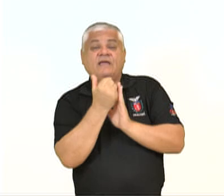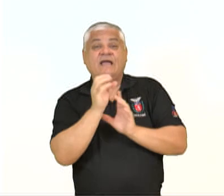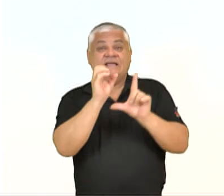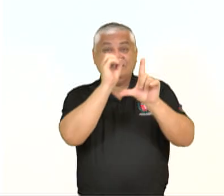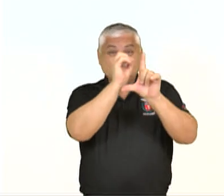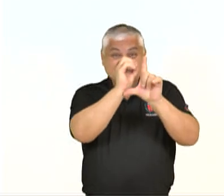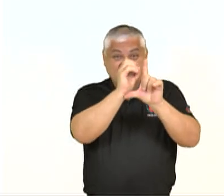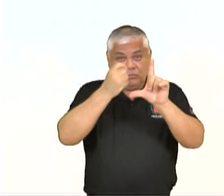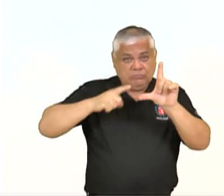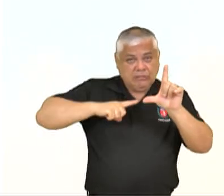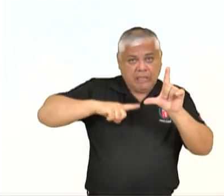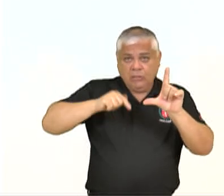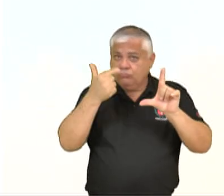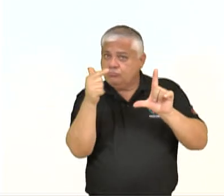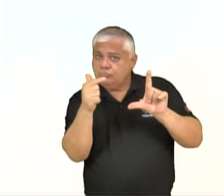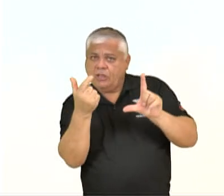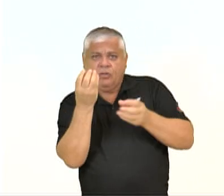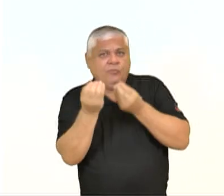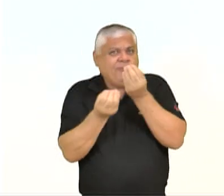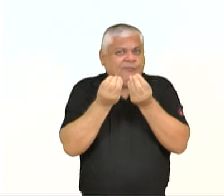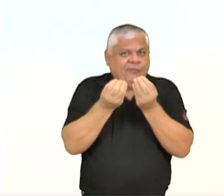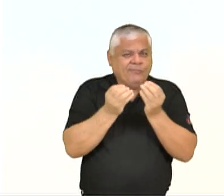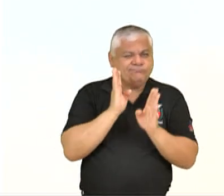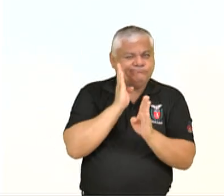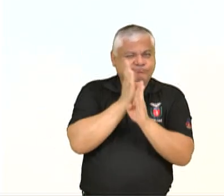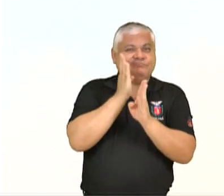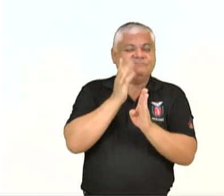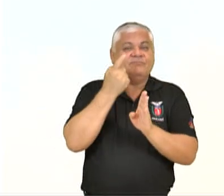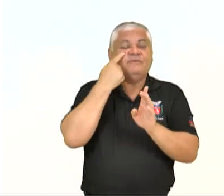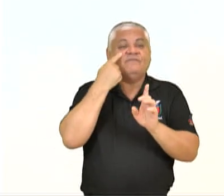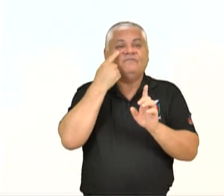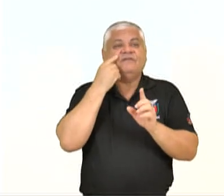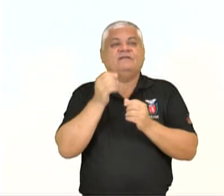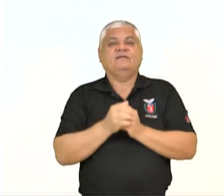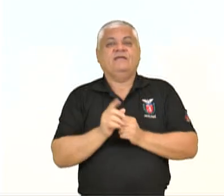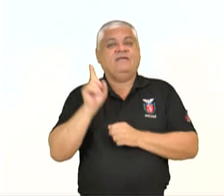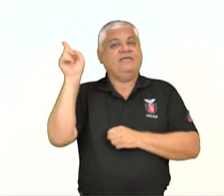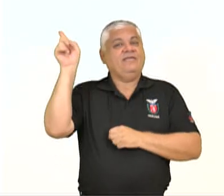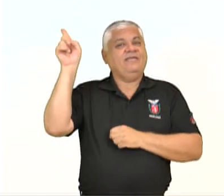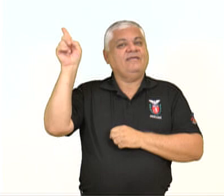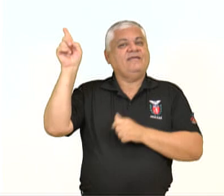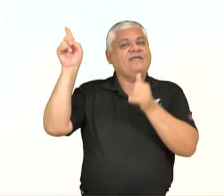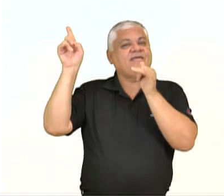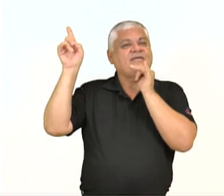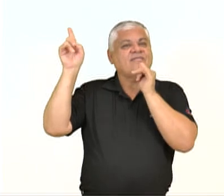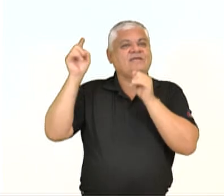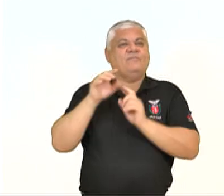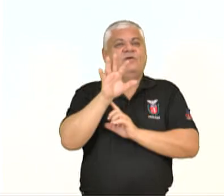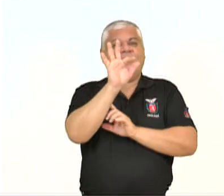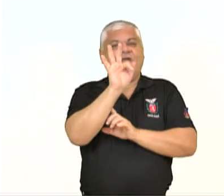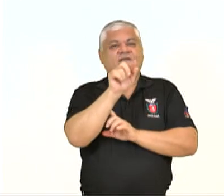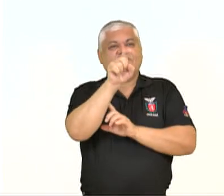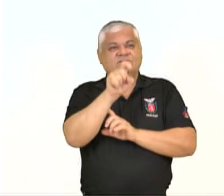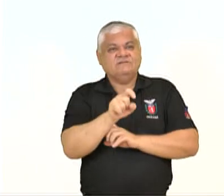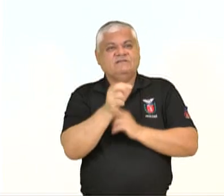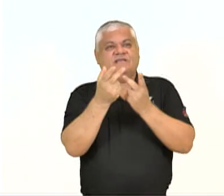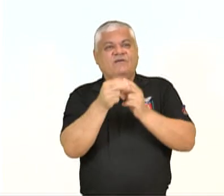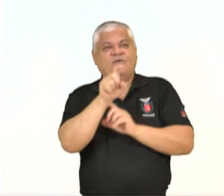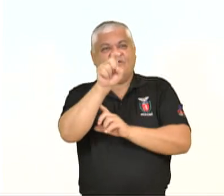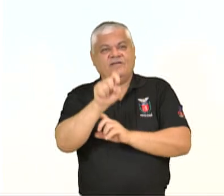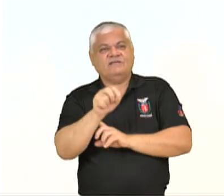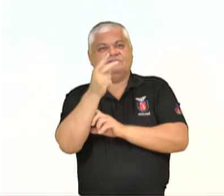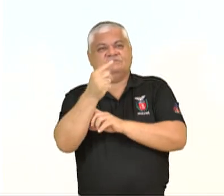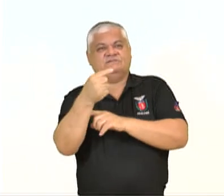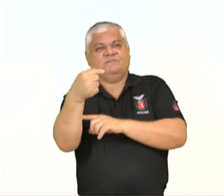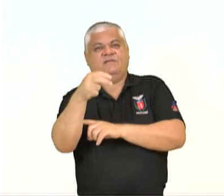se existir, das funções abaixo. Então, nós temos aqui a função f de x igual a x ao quadrado menos